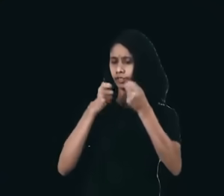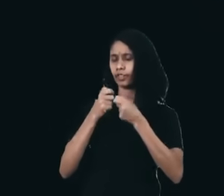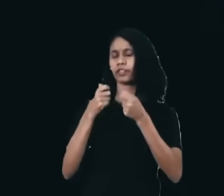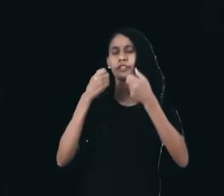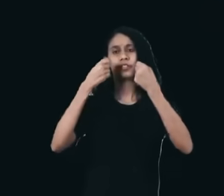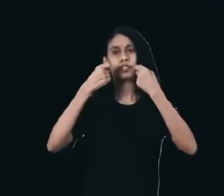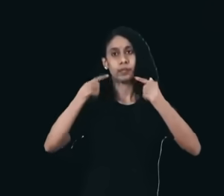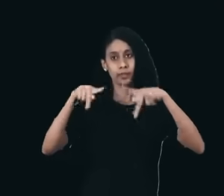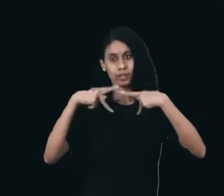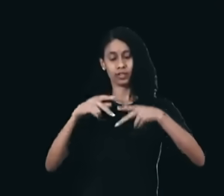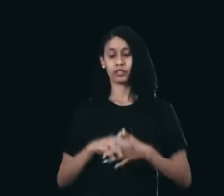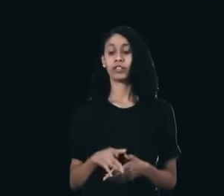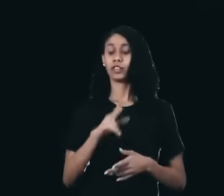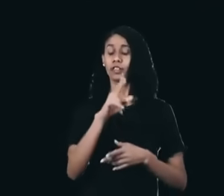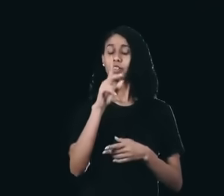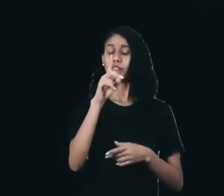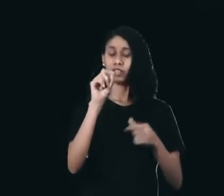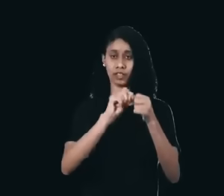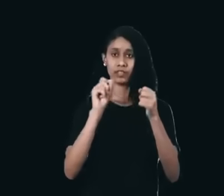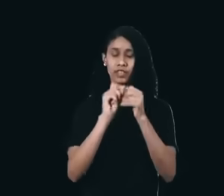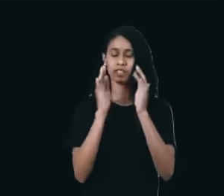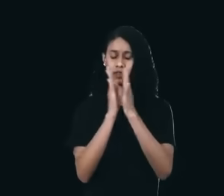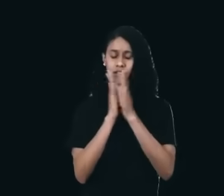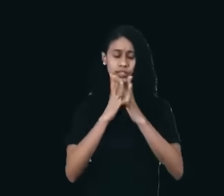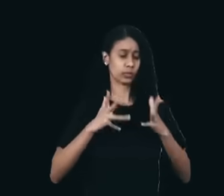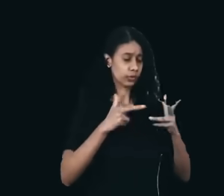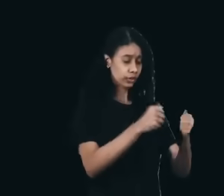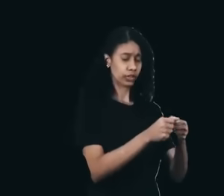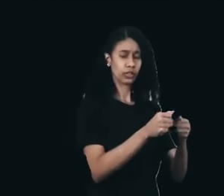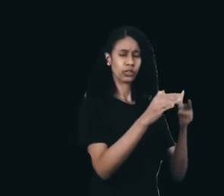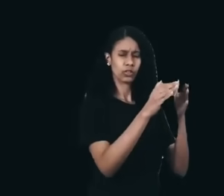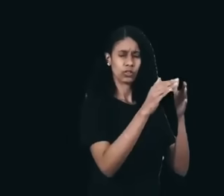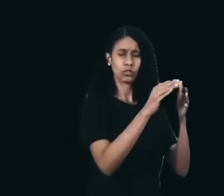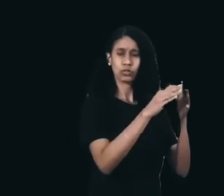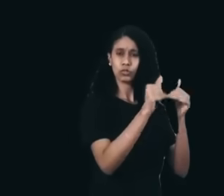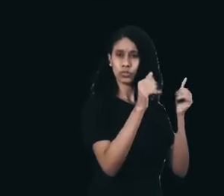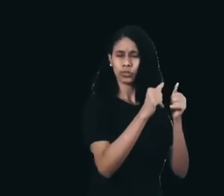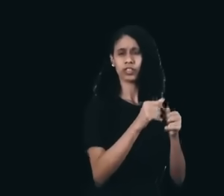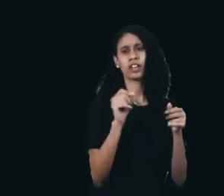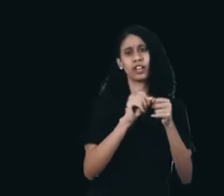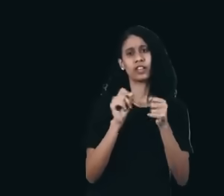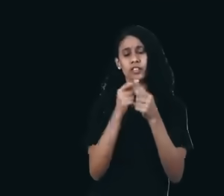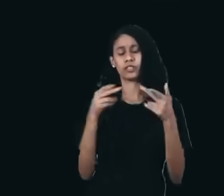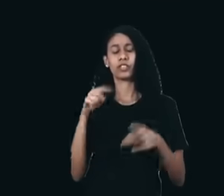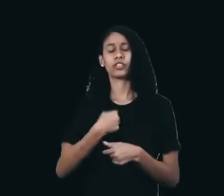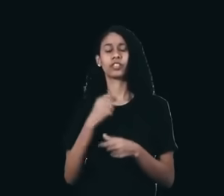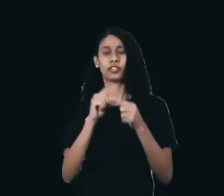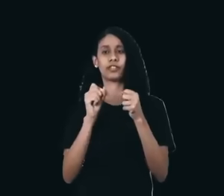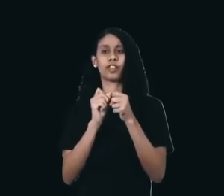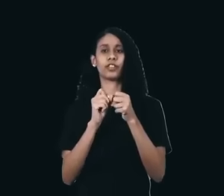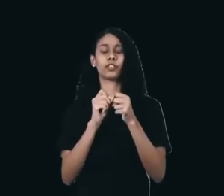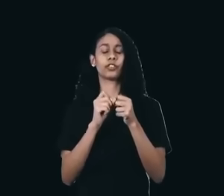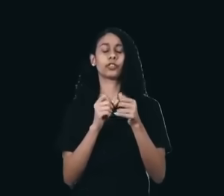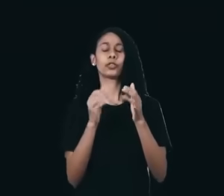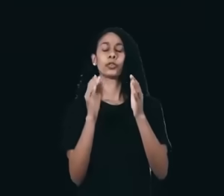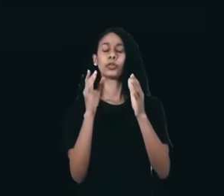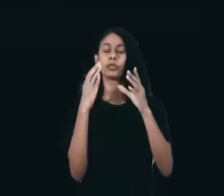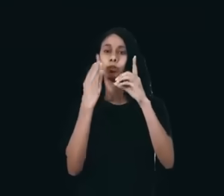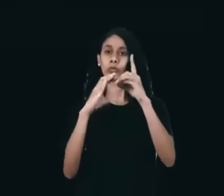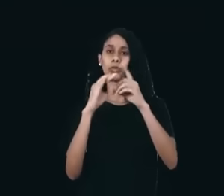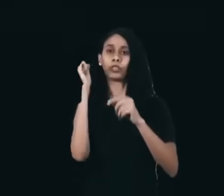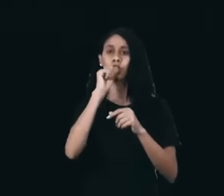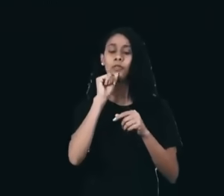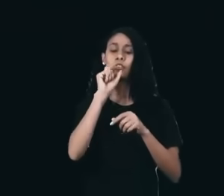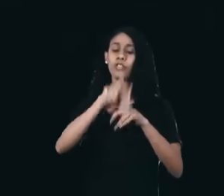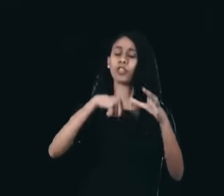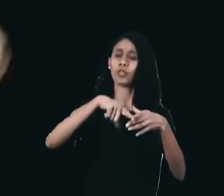E o pastor ia fazer a oração de todos os pedidos. Antes de fazer, ele fez aquilo que a gente costuma fazer no culto das mulheres, vamos sortear aqui, vamos presentear